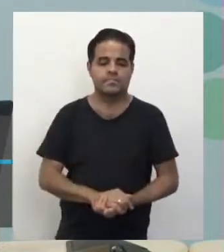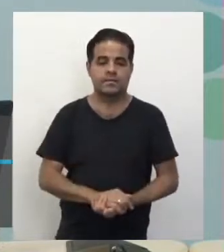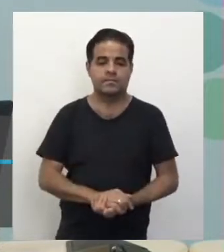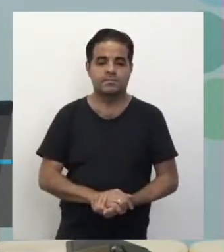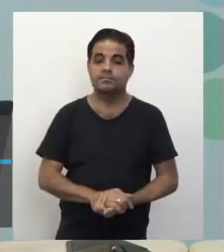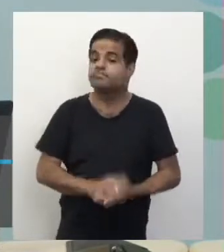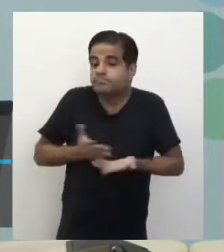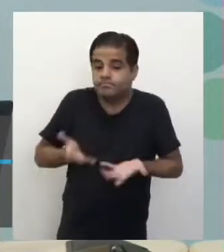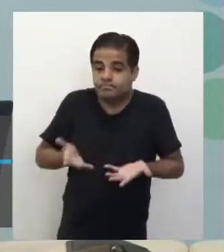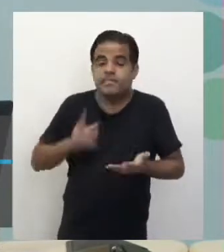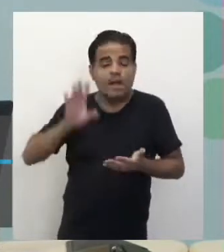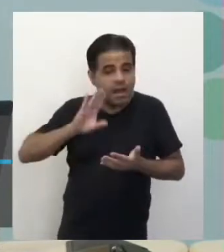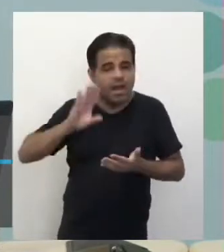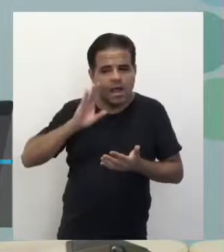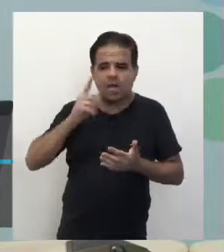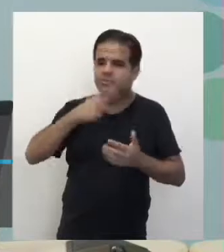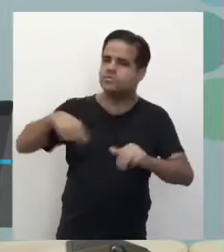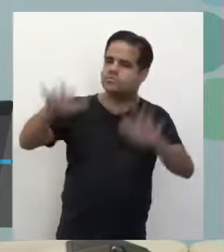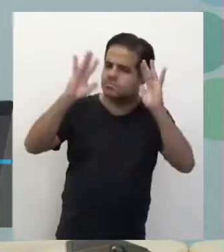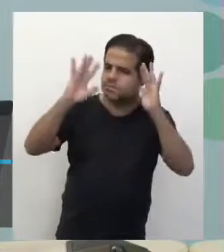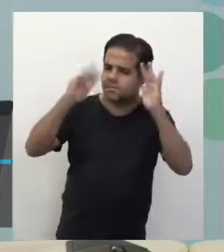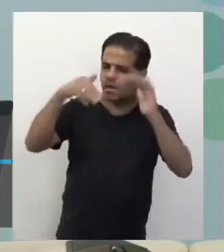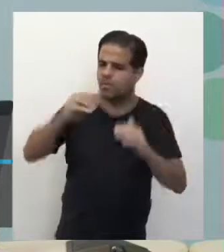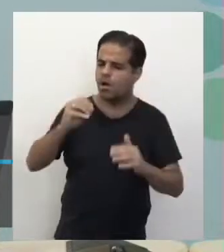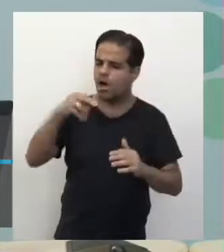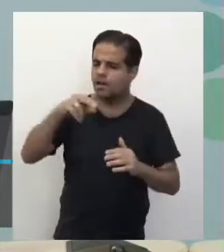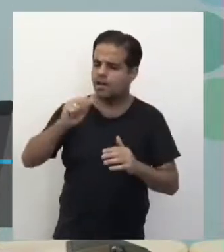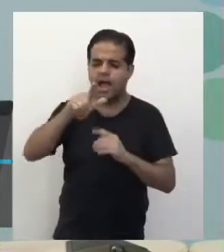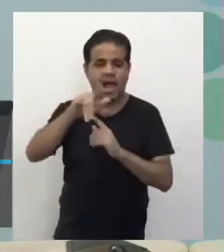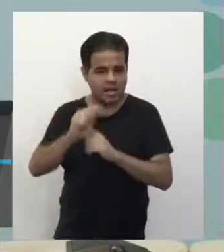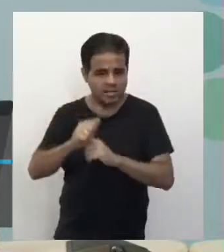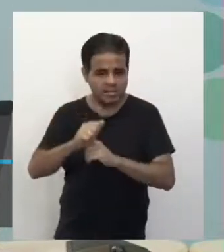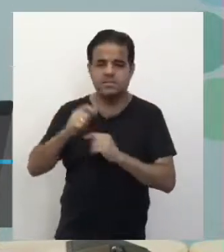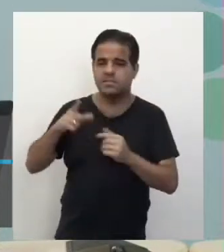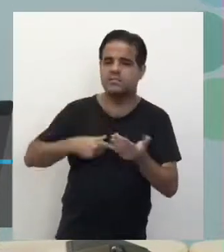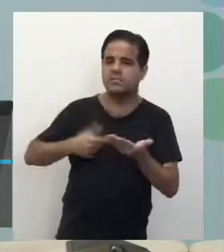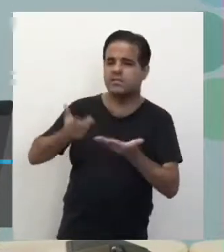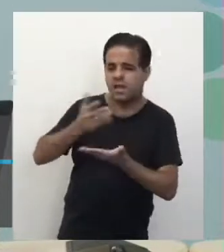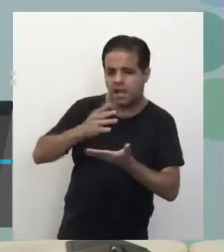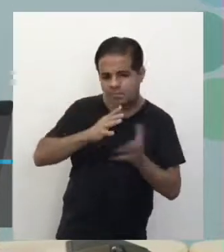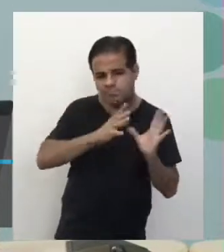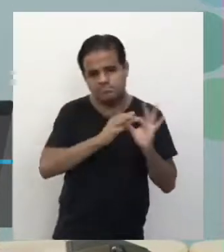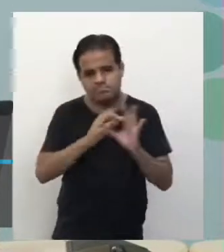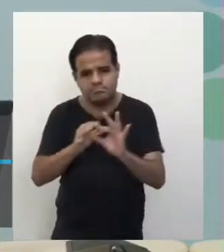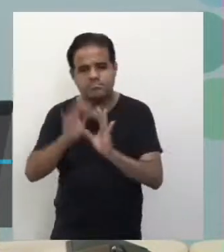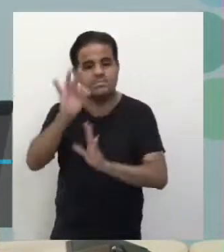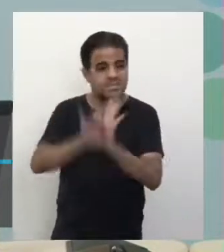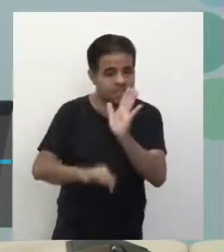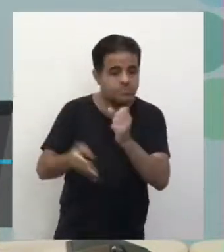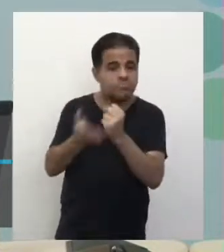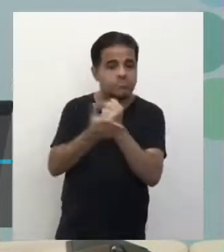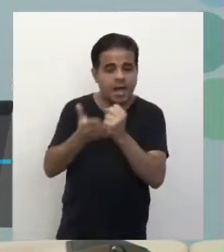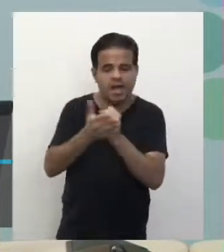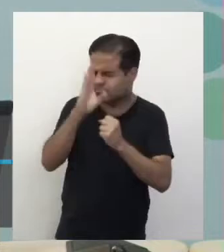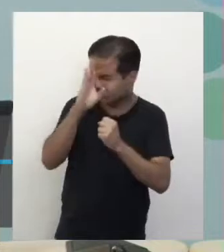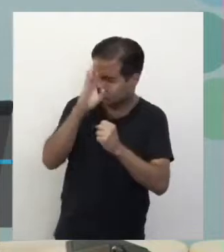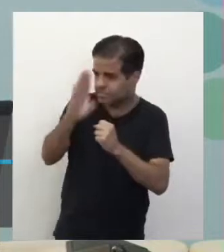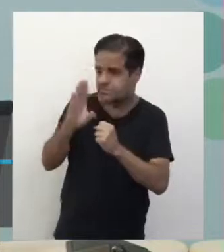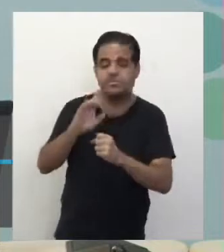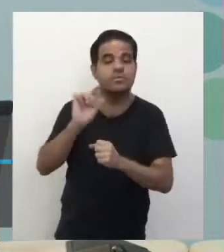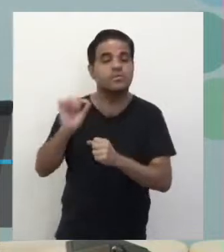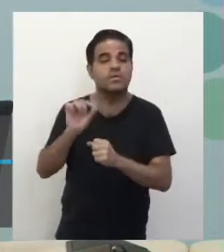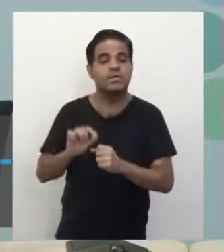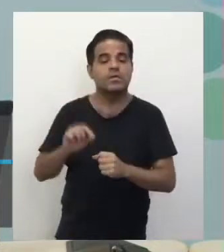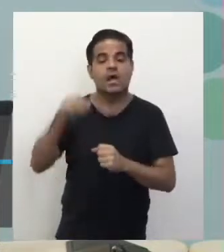E aí, sim. É legal a gente pensar aqui no da Mona Lisa que a gente vai ter uma intertextualidade, né? Então, o texto base e o texto principal é